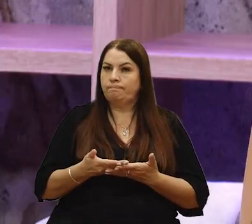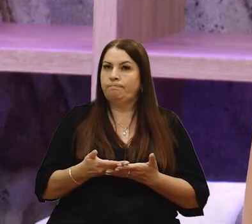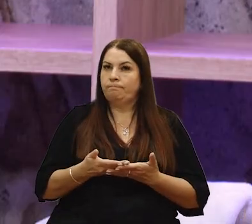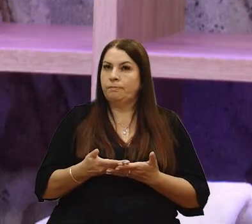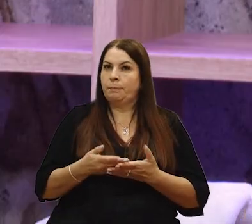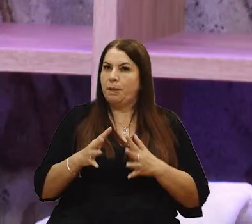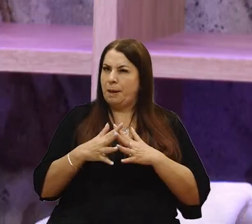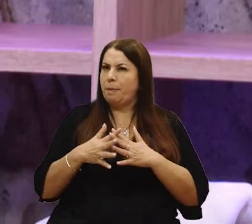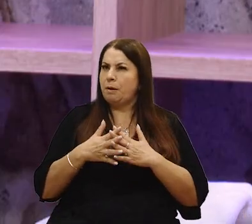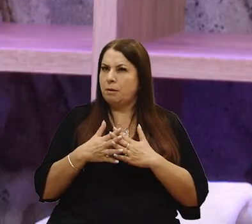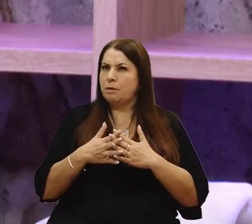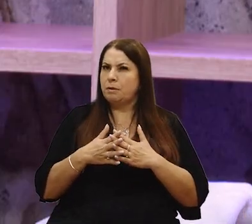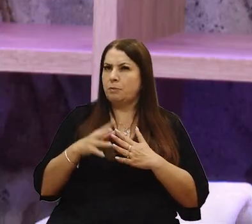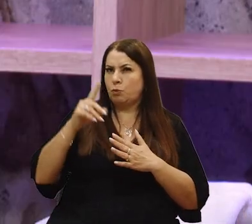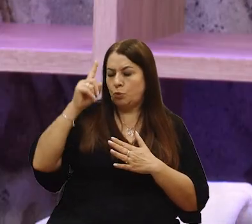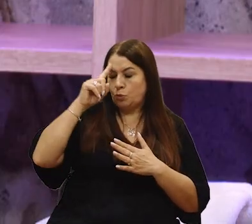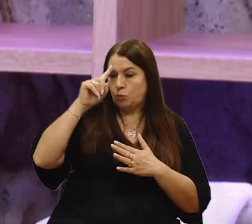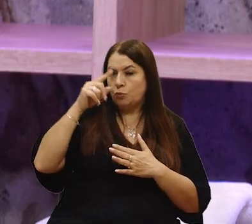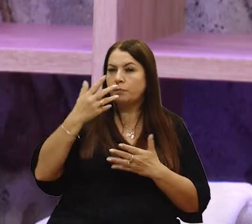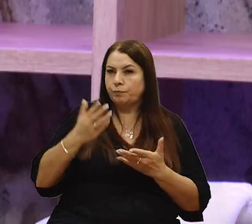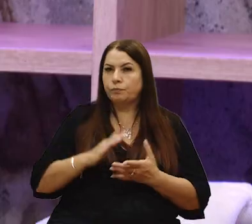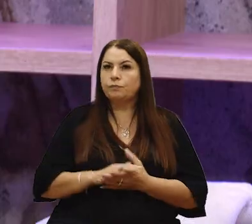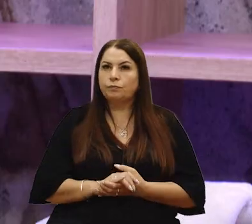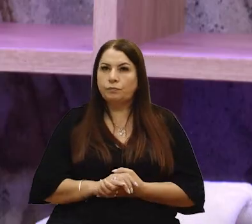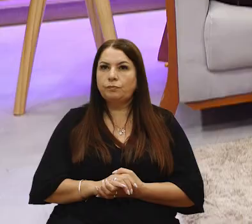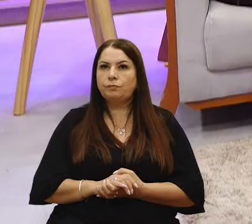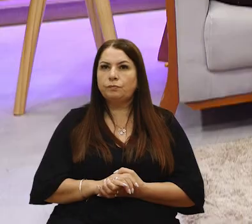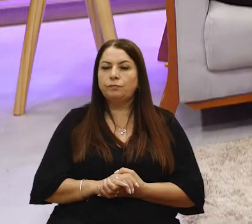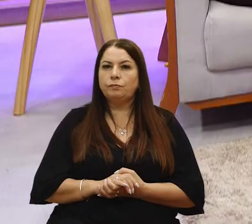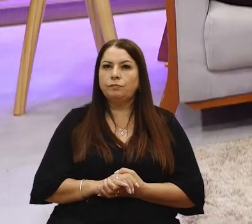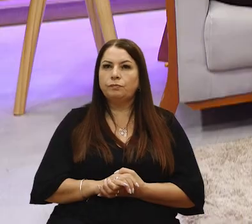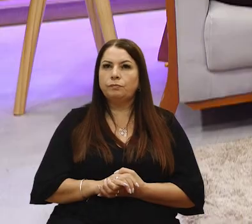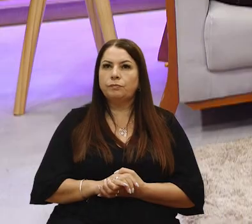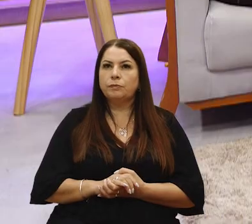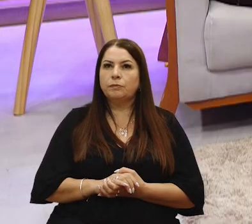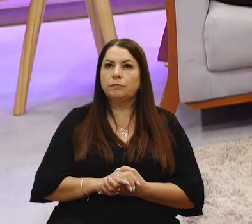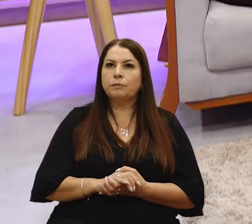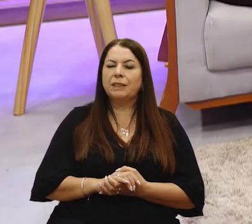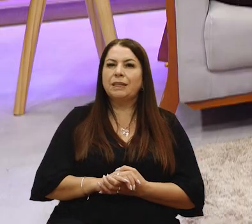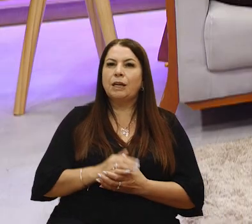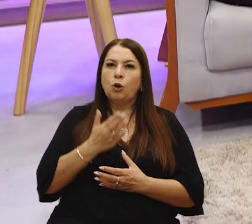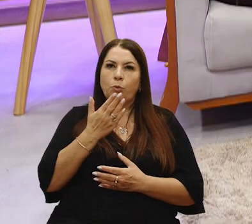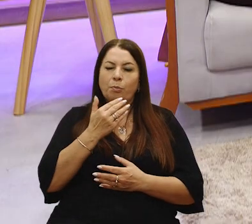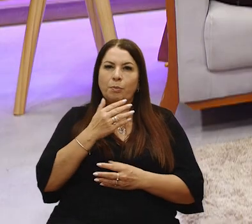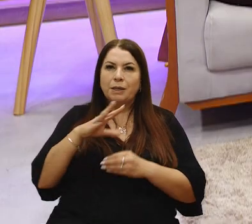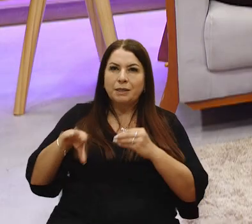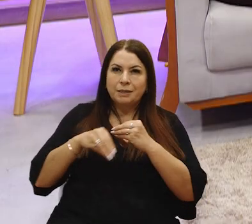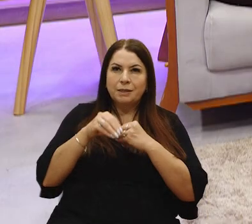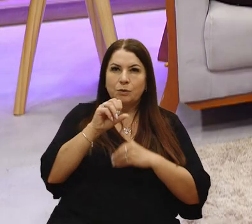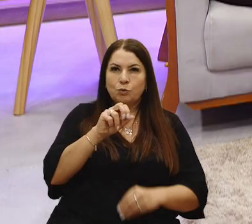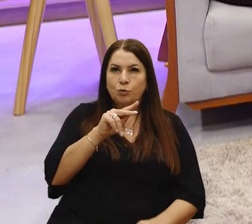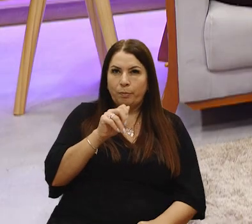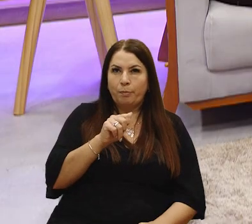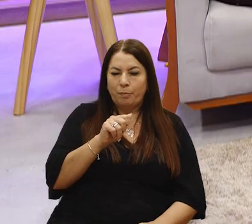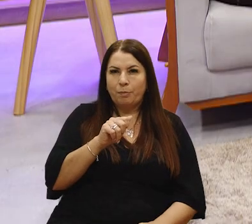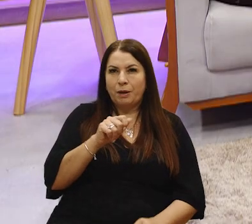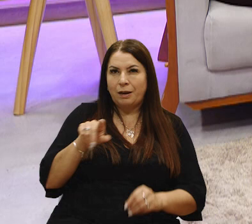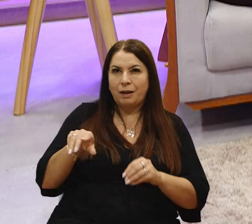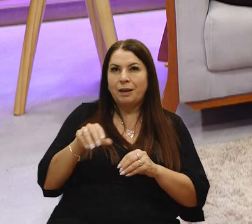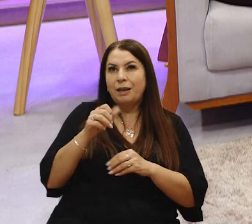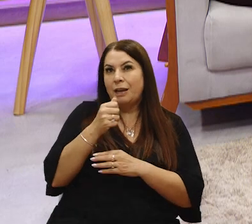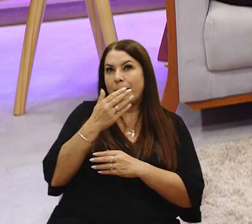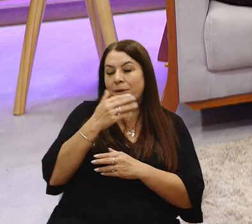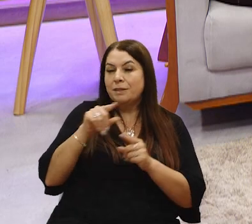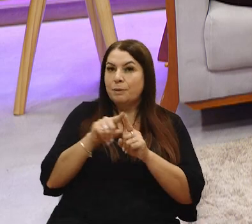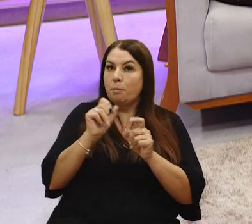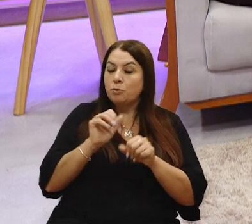peixes. E a gente não consegue... É a dieta mediterrânea. A dieta mediterrânea. E a gente não consegue comer muito peixe, se a gente come não é fresco, né? A gente Sushi